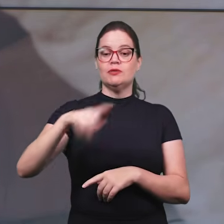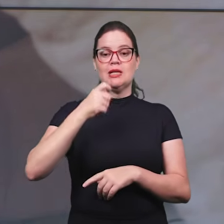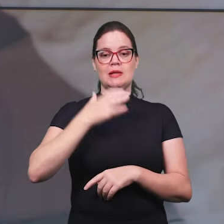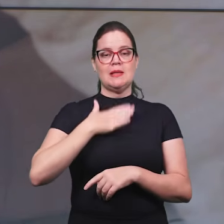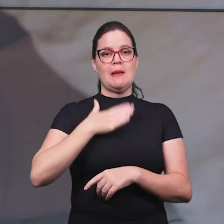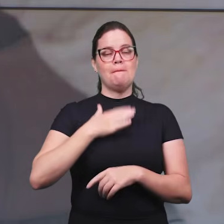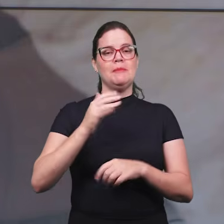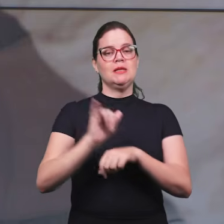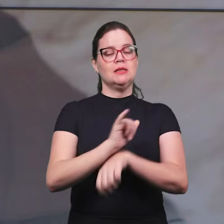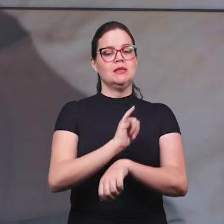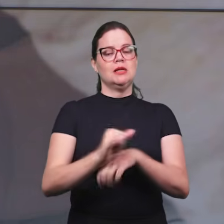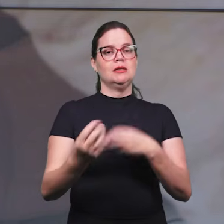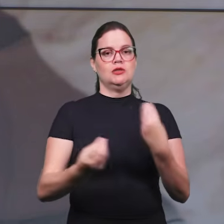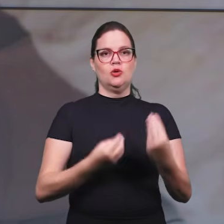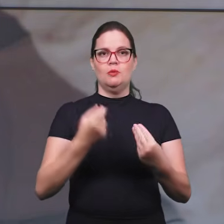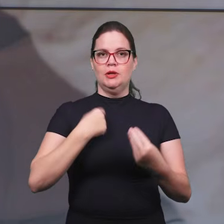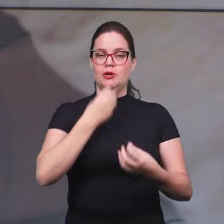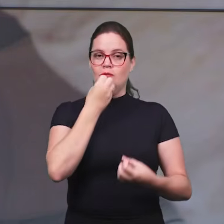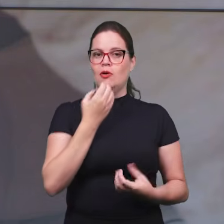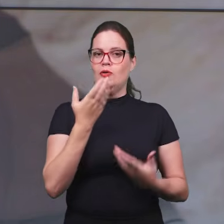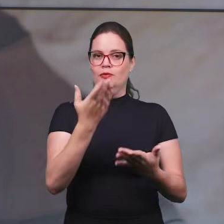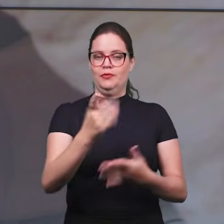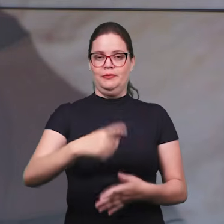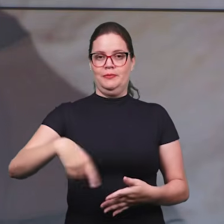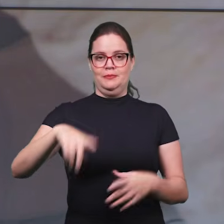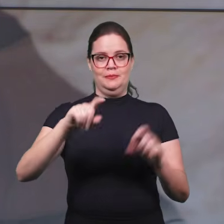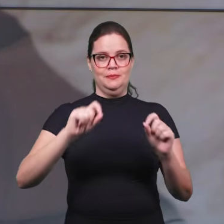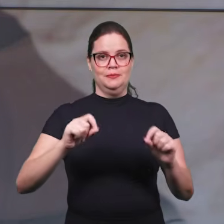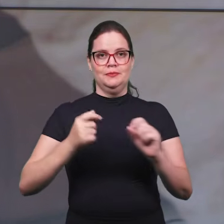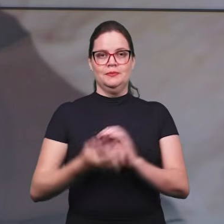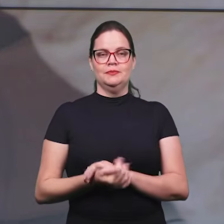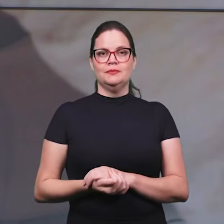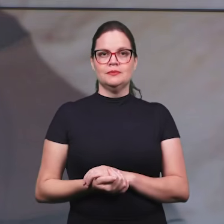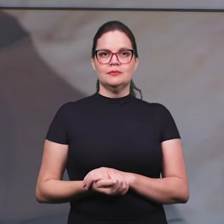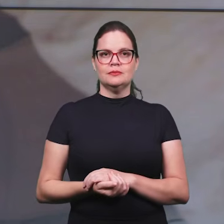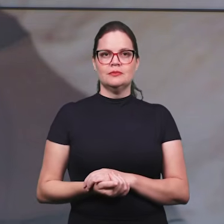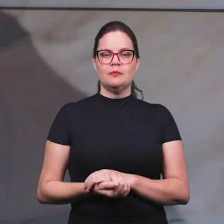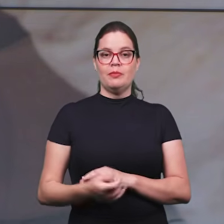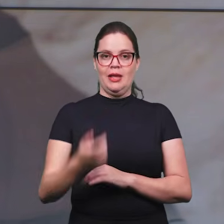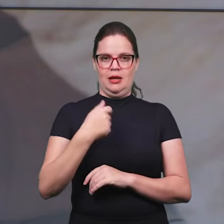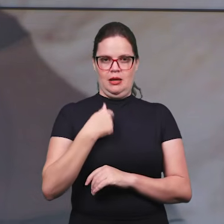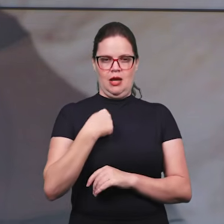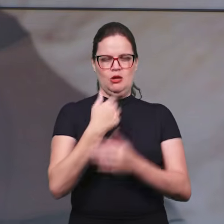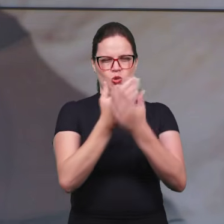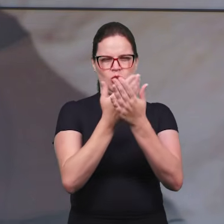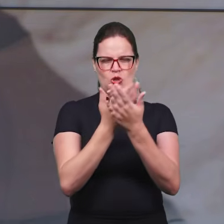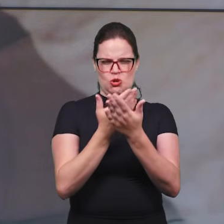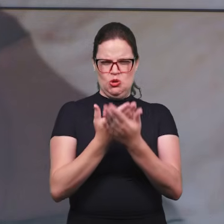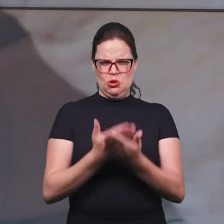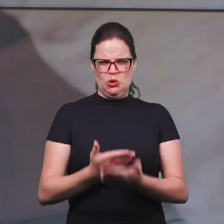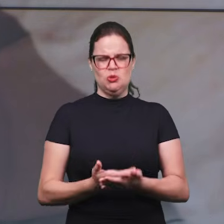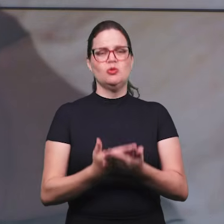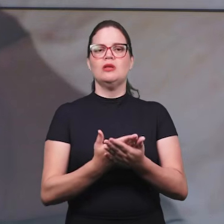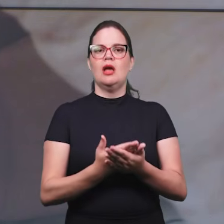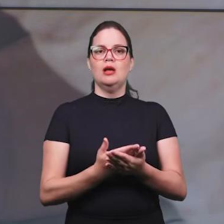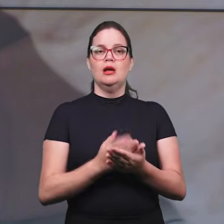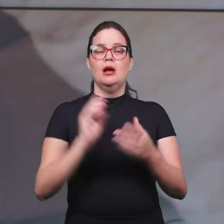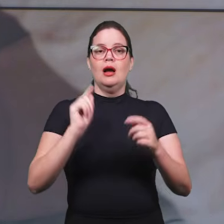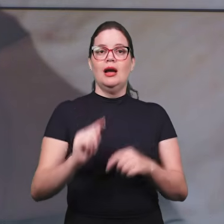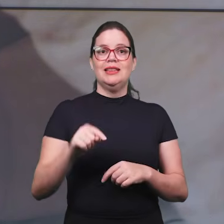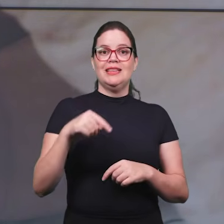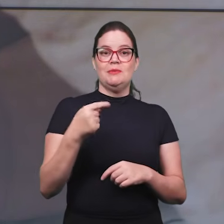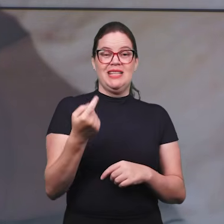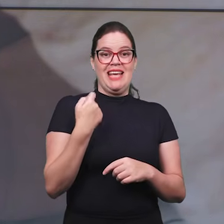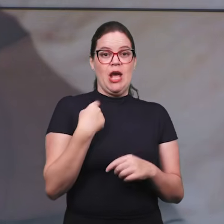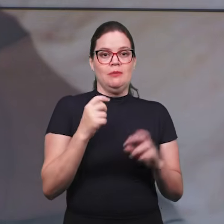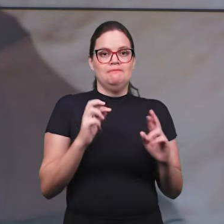também. E eu quero até confessar uma coisa com vocês. Depois de uma reprovação até muito grande,